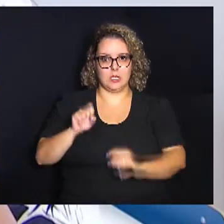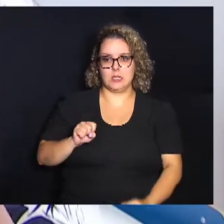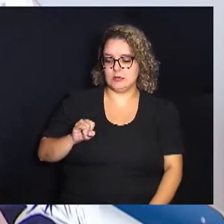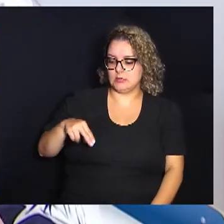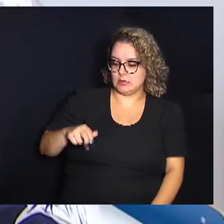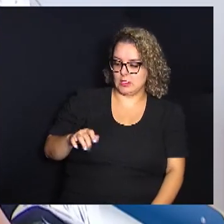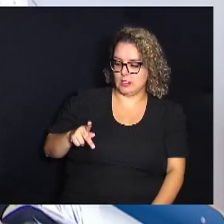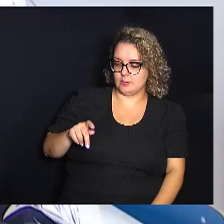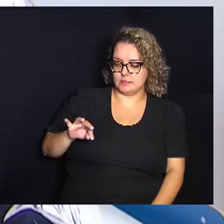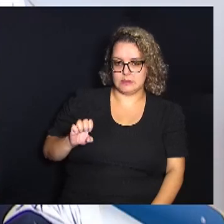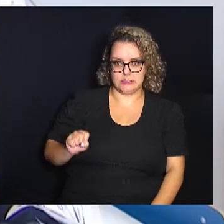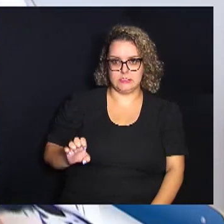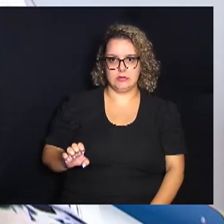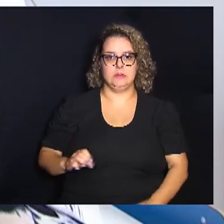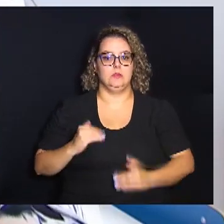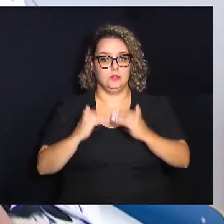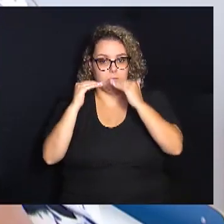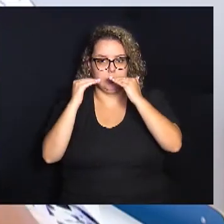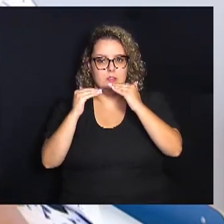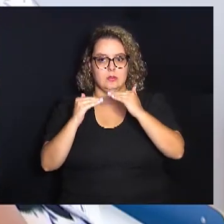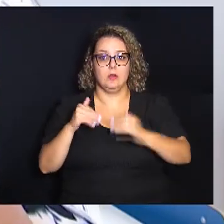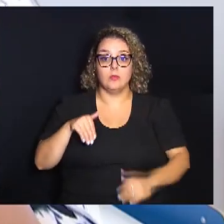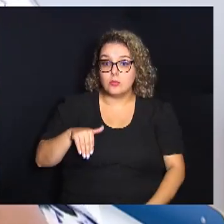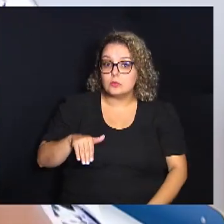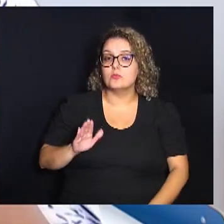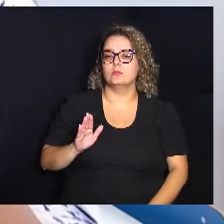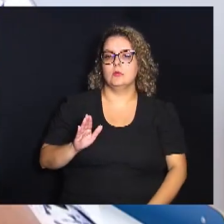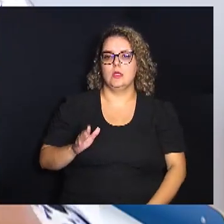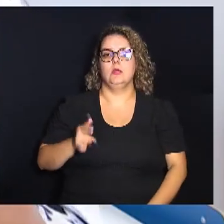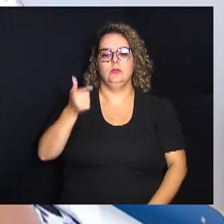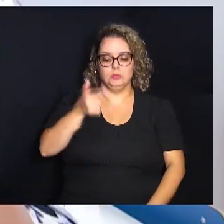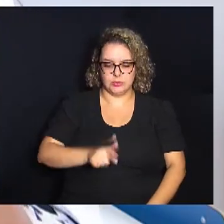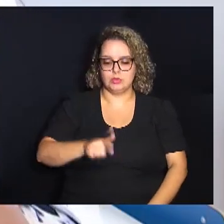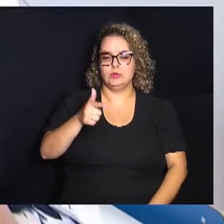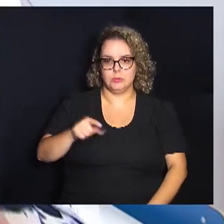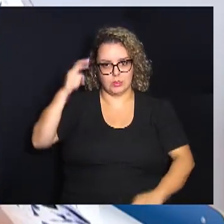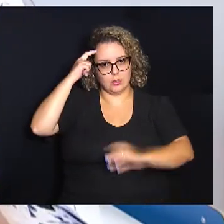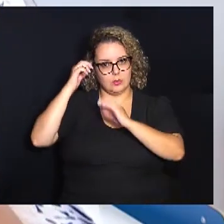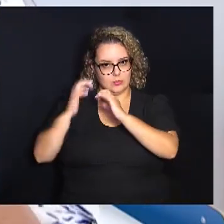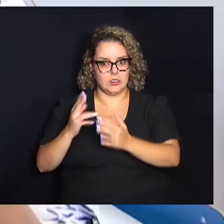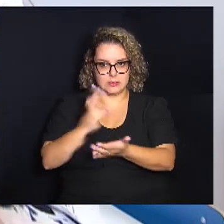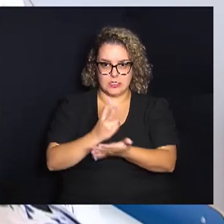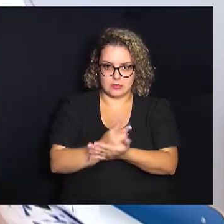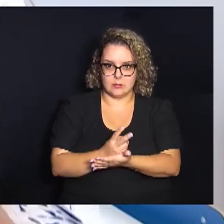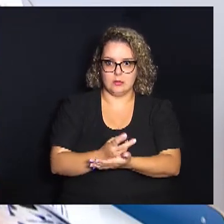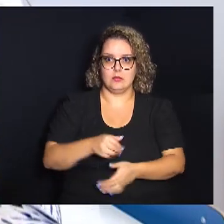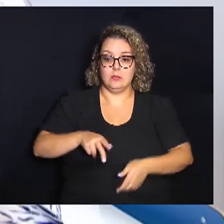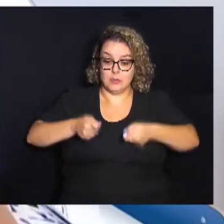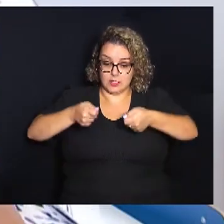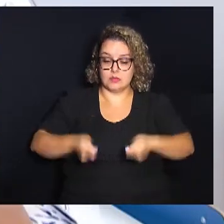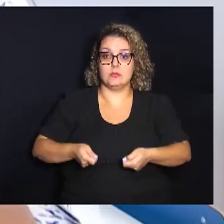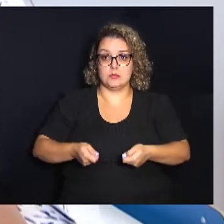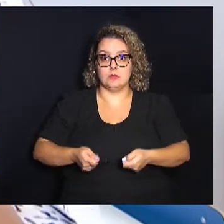bem construída, bem desenvolvida, quanto mais a gente passar por esse raciocínio, mais firme ele vai